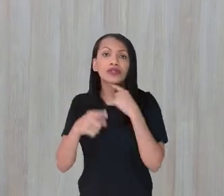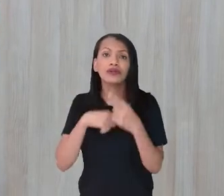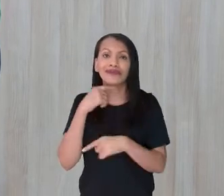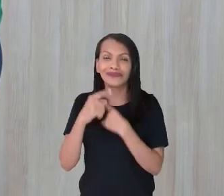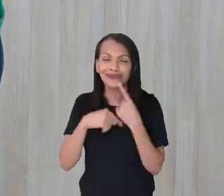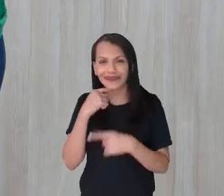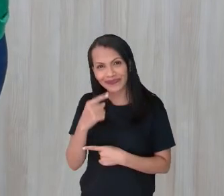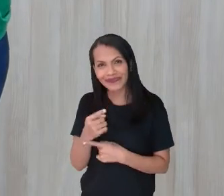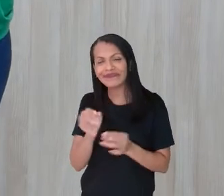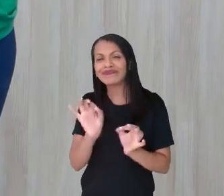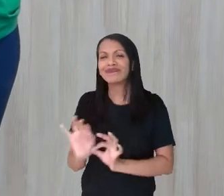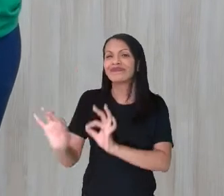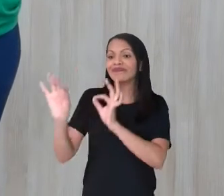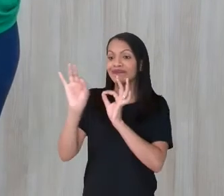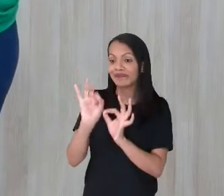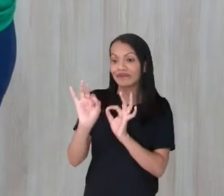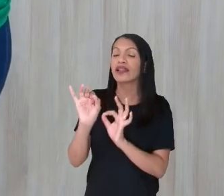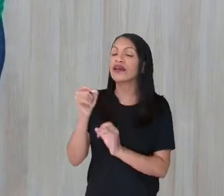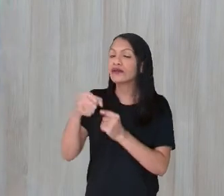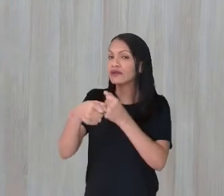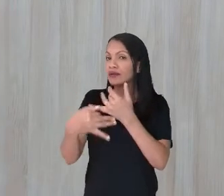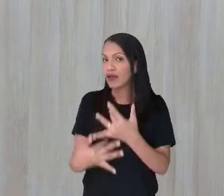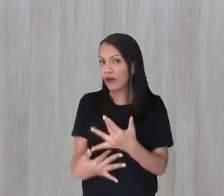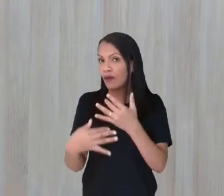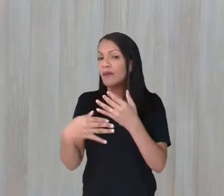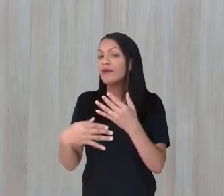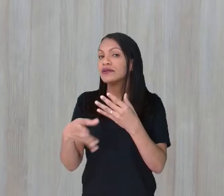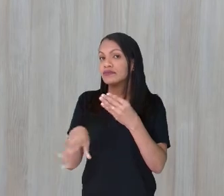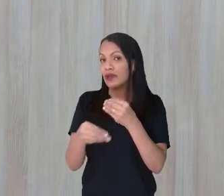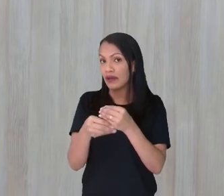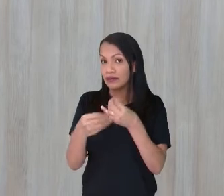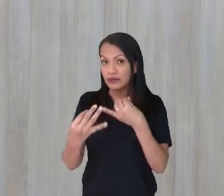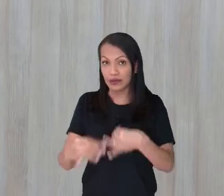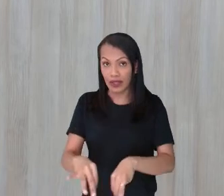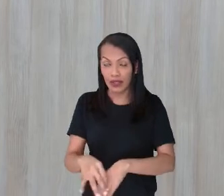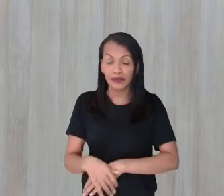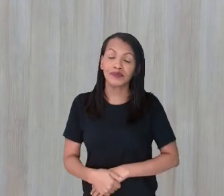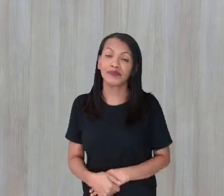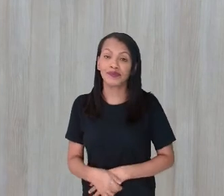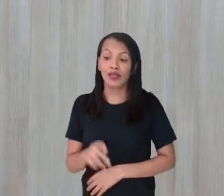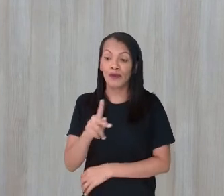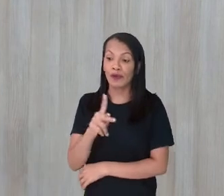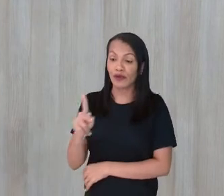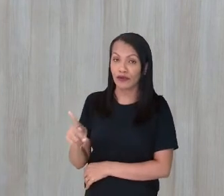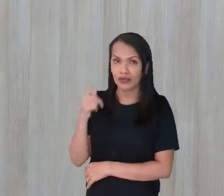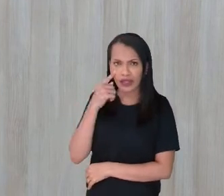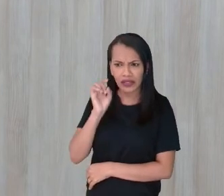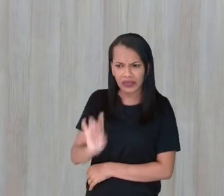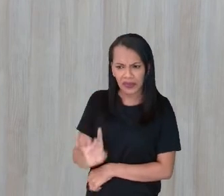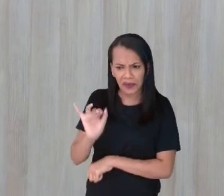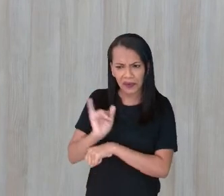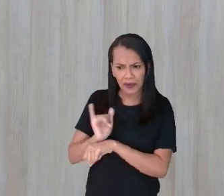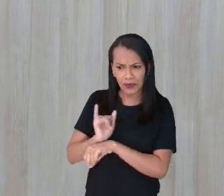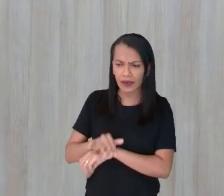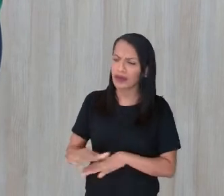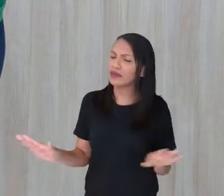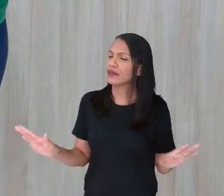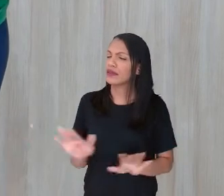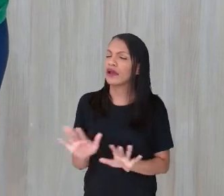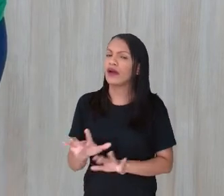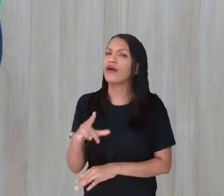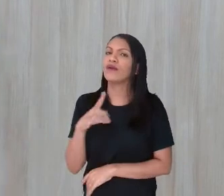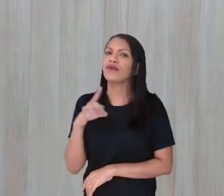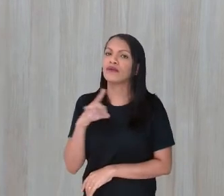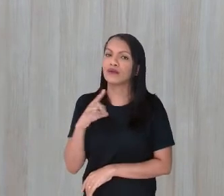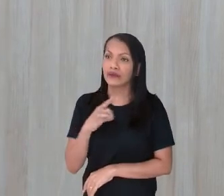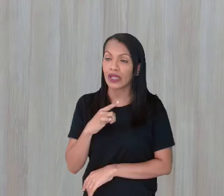gente fica de olho, ligadinho nos seus comentários. E também, professora, só no YouTube? Não, a gente tem o